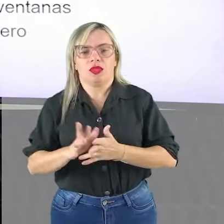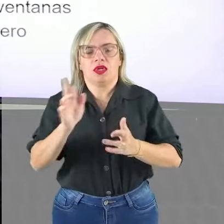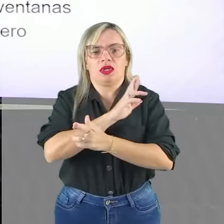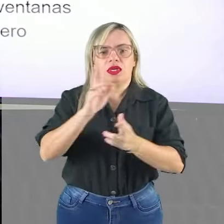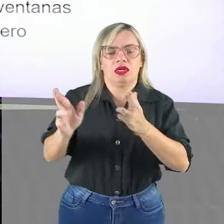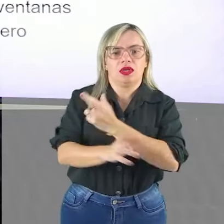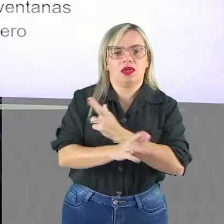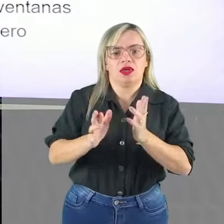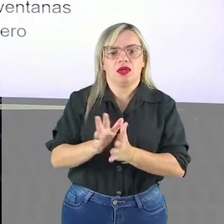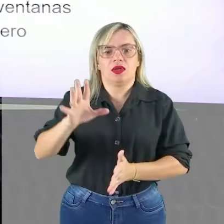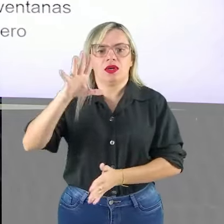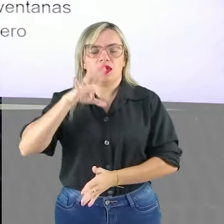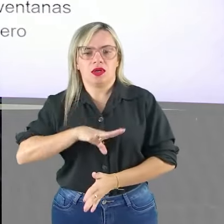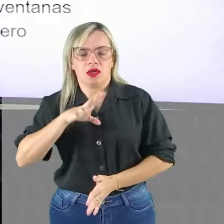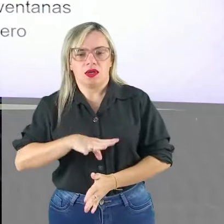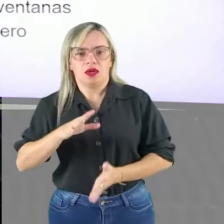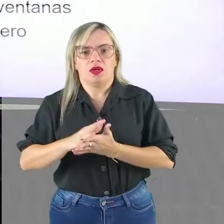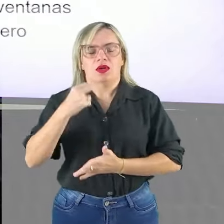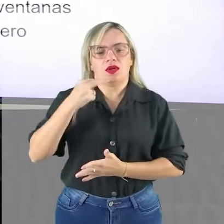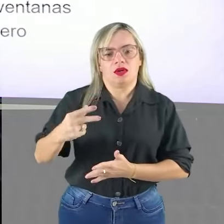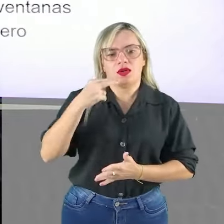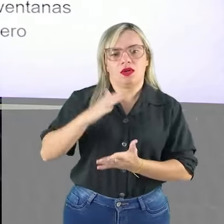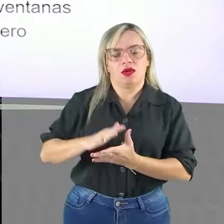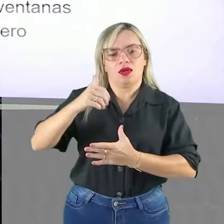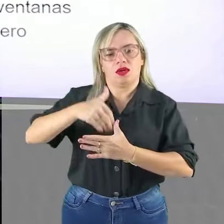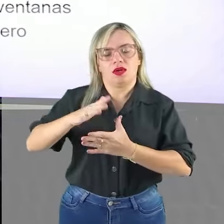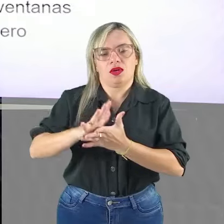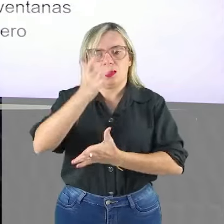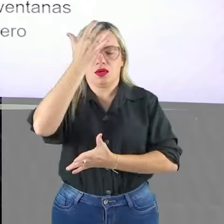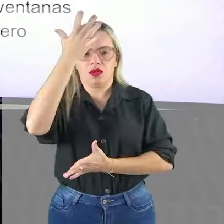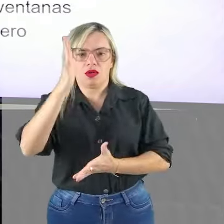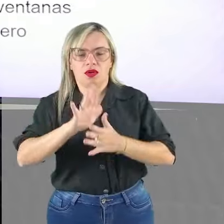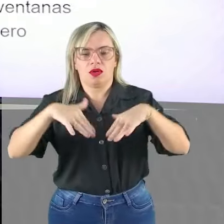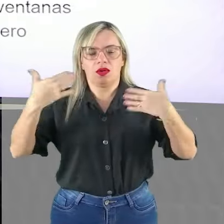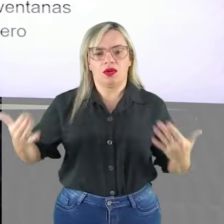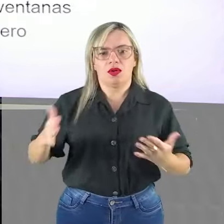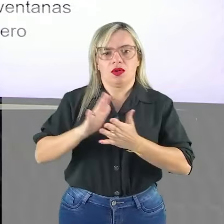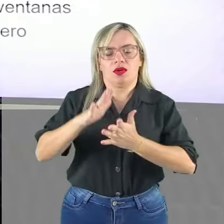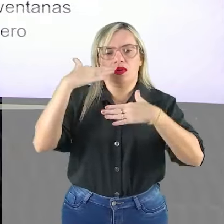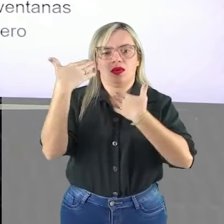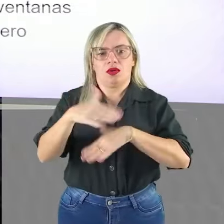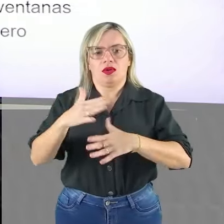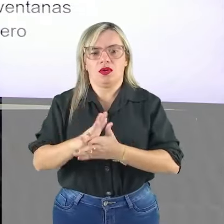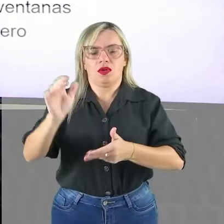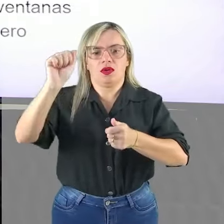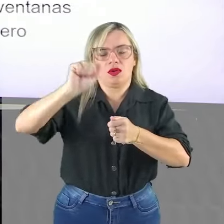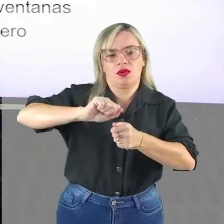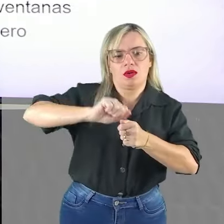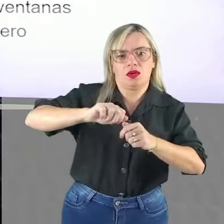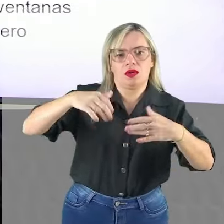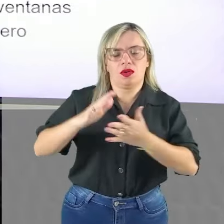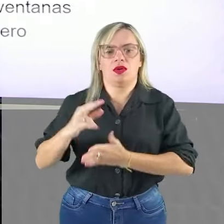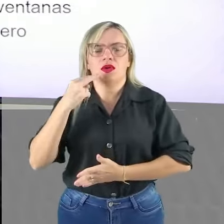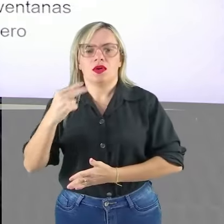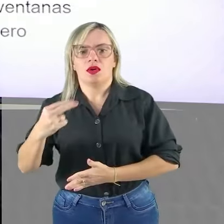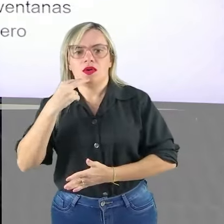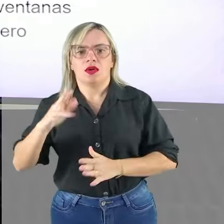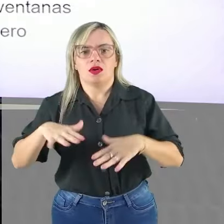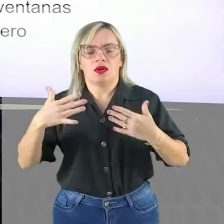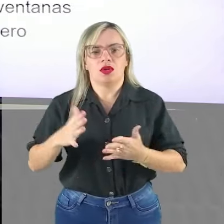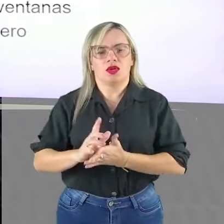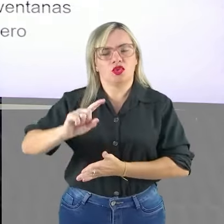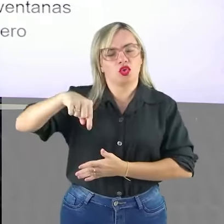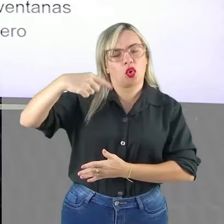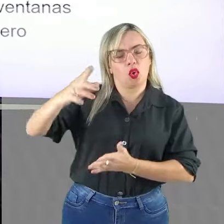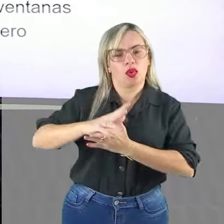portuguesa e aí é fácil tá essa dica é importante para ti se dentro de uma prova que tu vai fazer que é de uma língua estrangeira